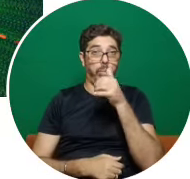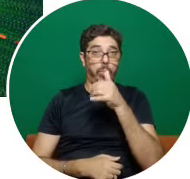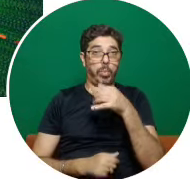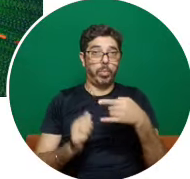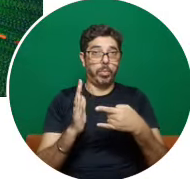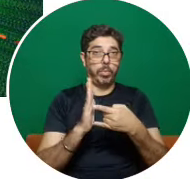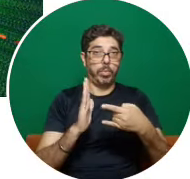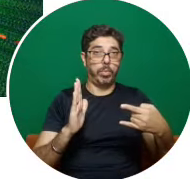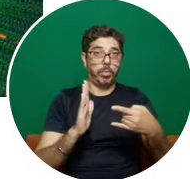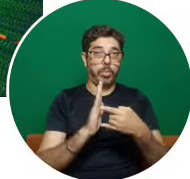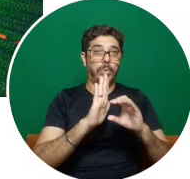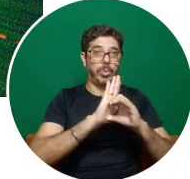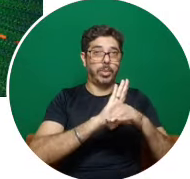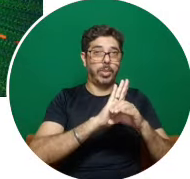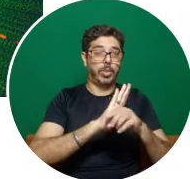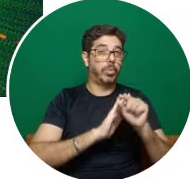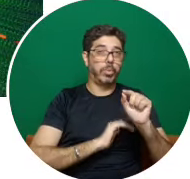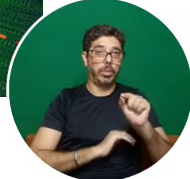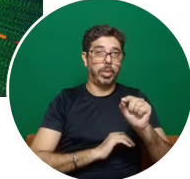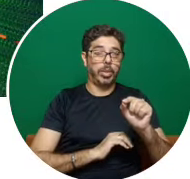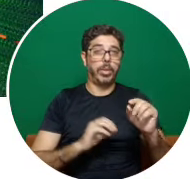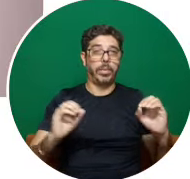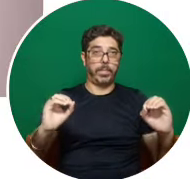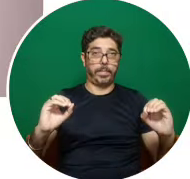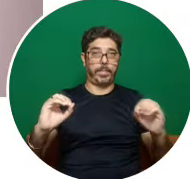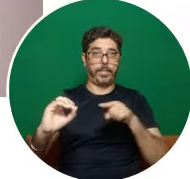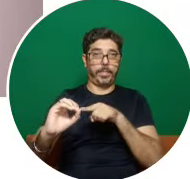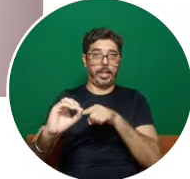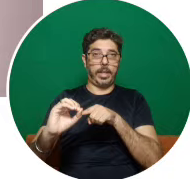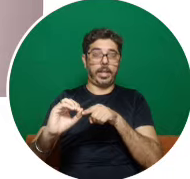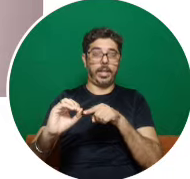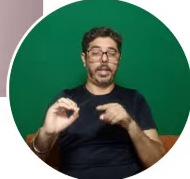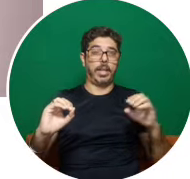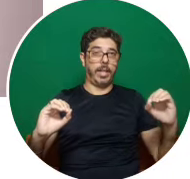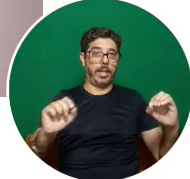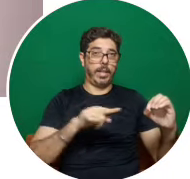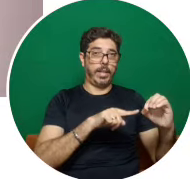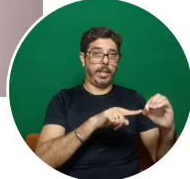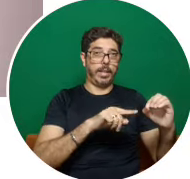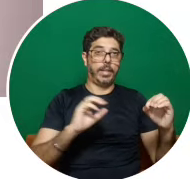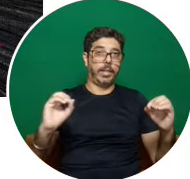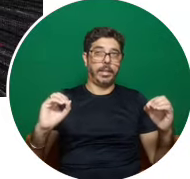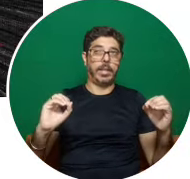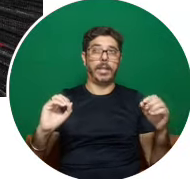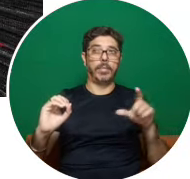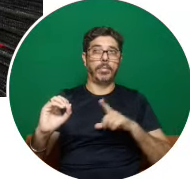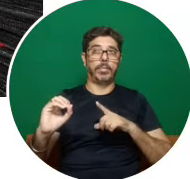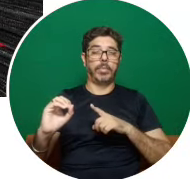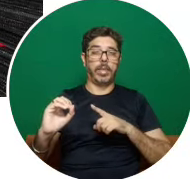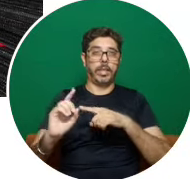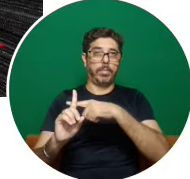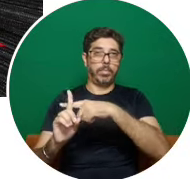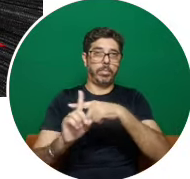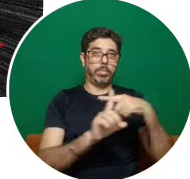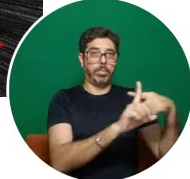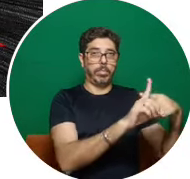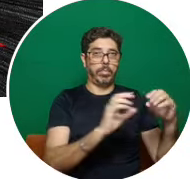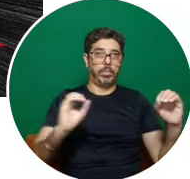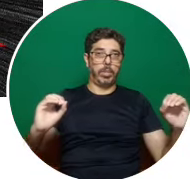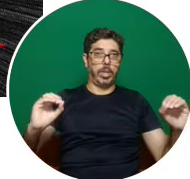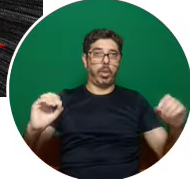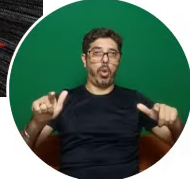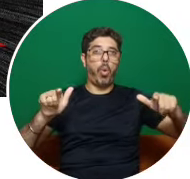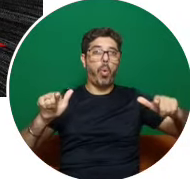sua localização em um campo gravitacional. No eletromagnetismo, um objeto carregado, como uma carga teste, por